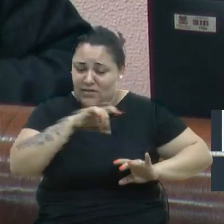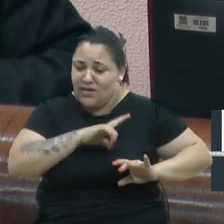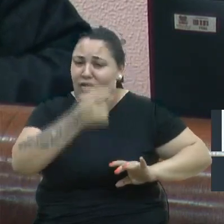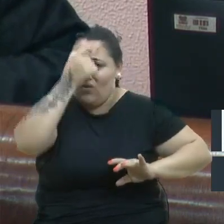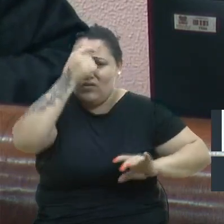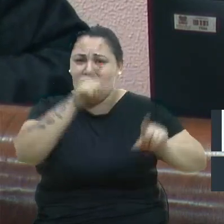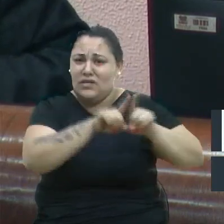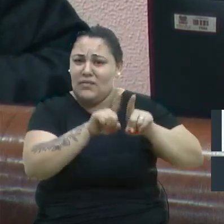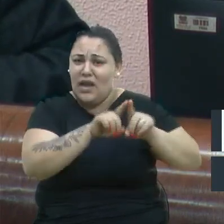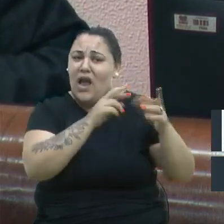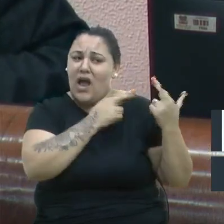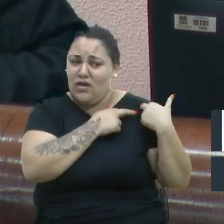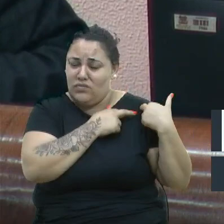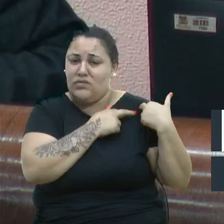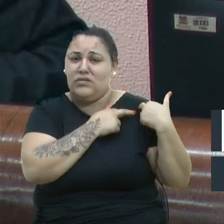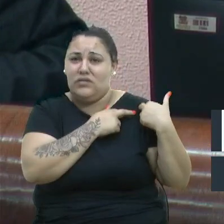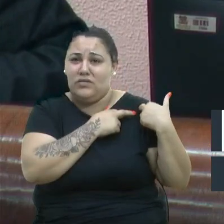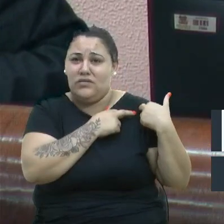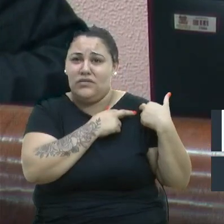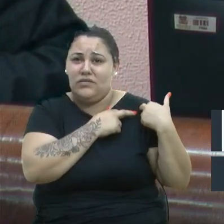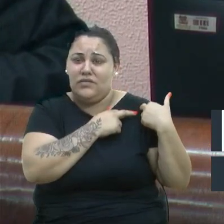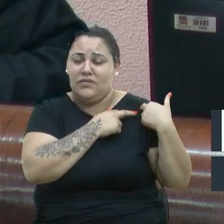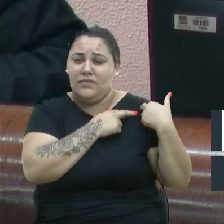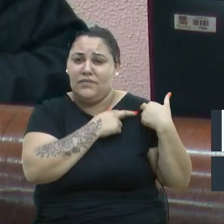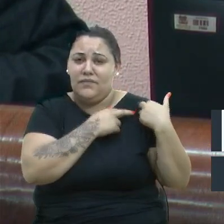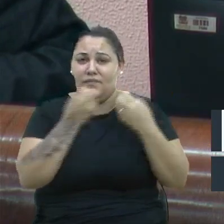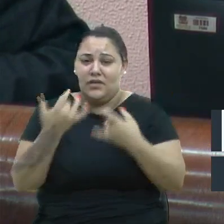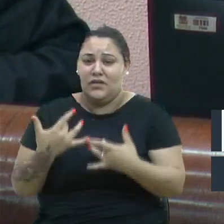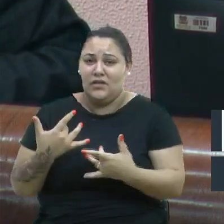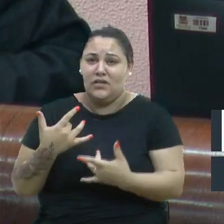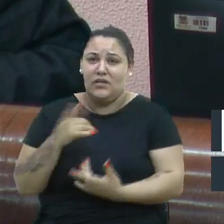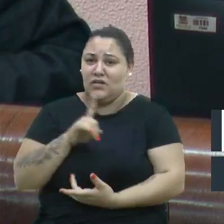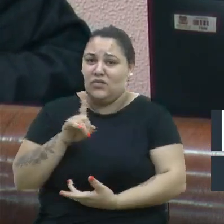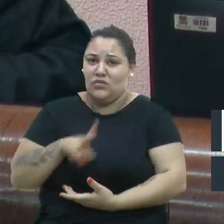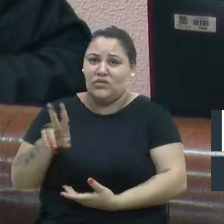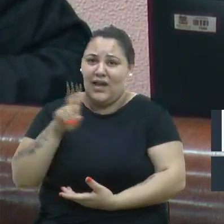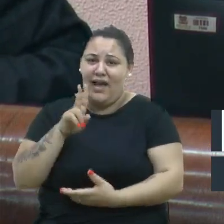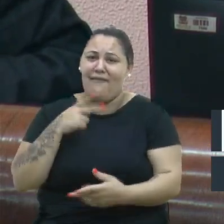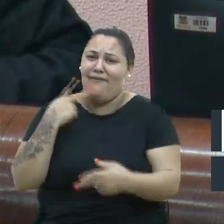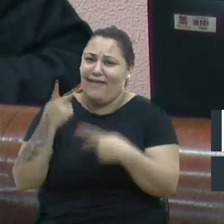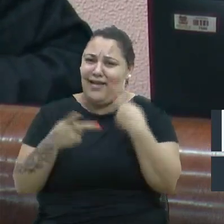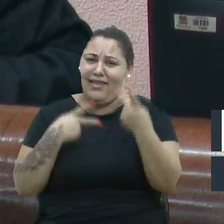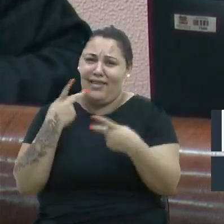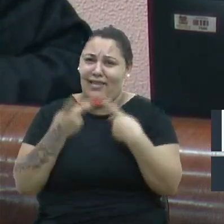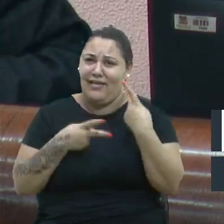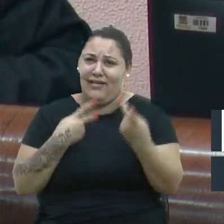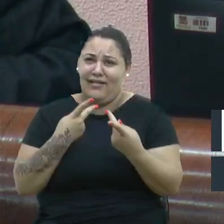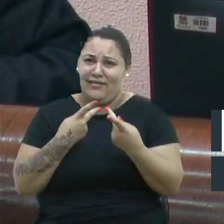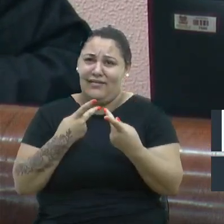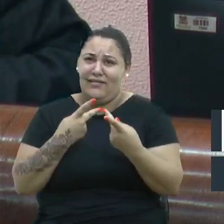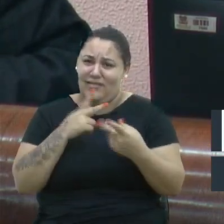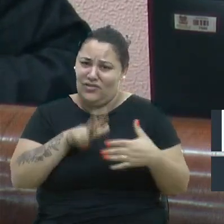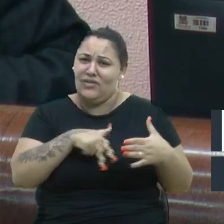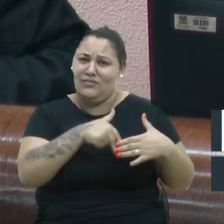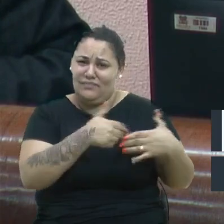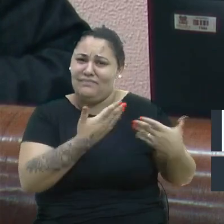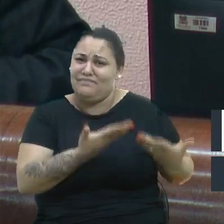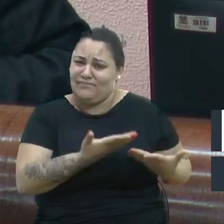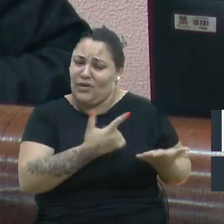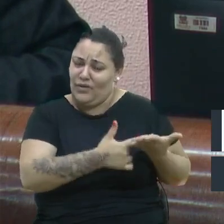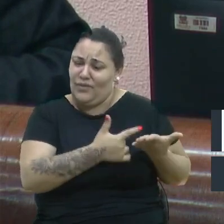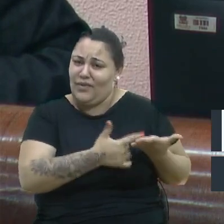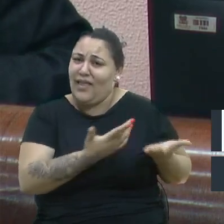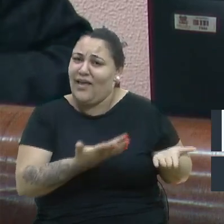e responsabilidade, no sentido de não usar um discurso de palanque aí também, né? Vamos combinar, né?